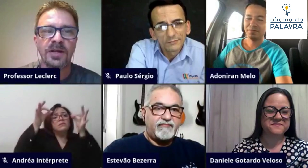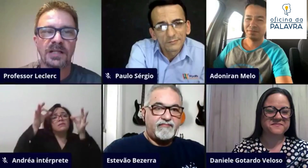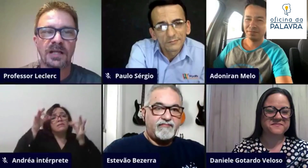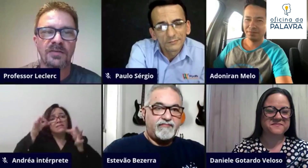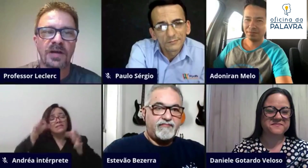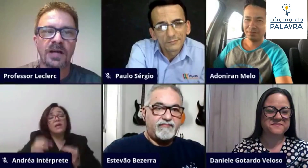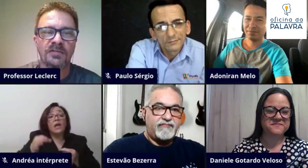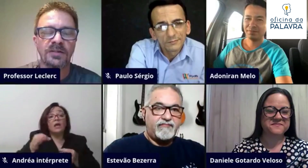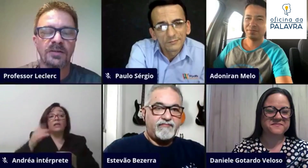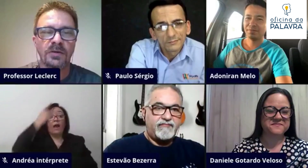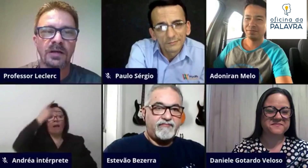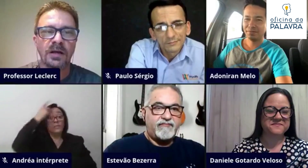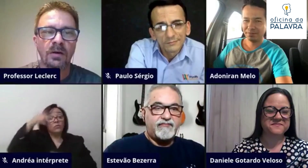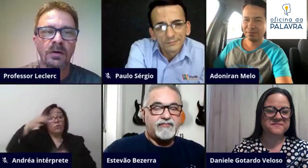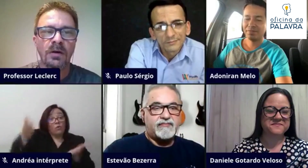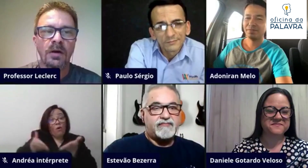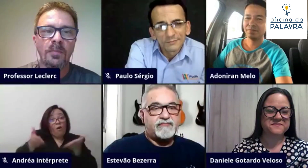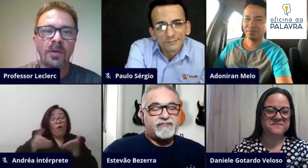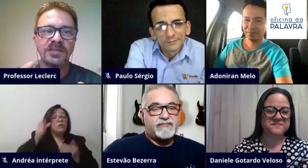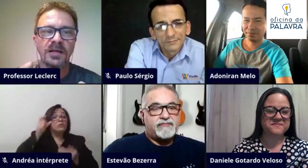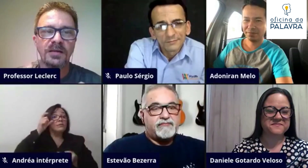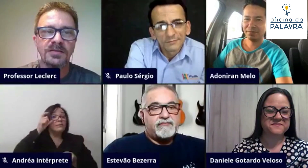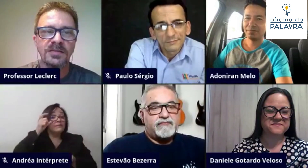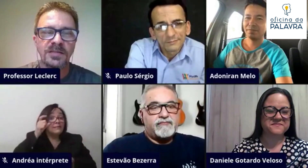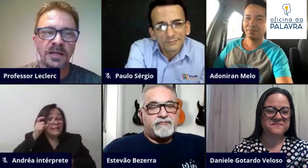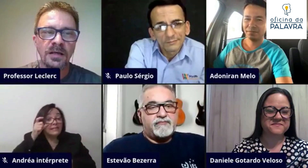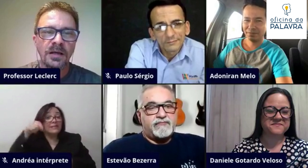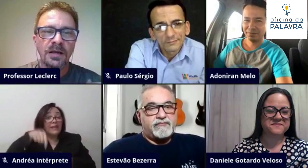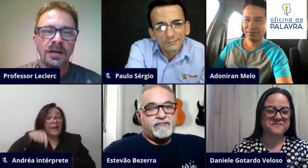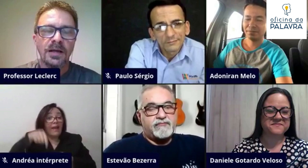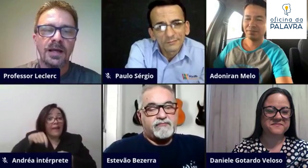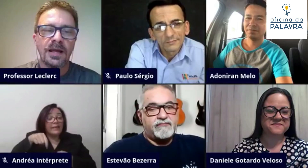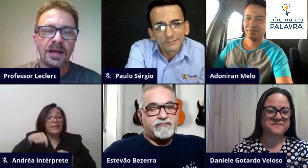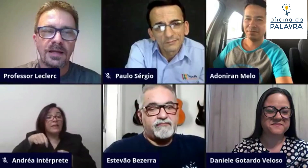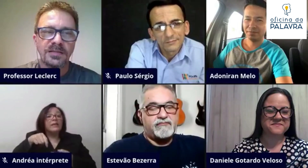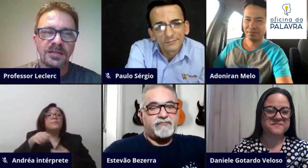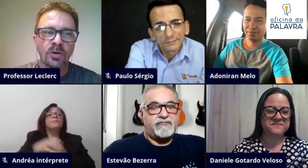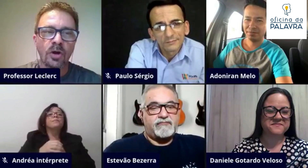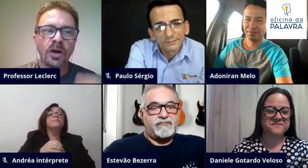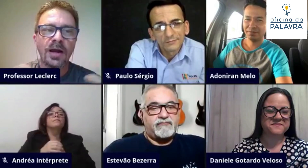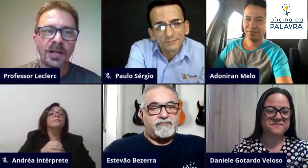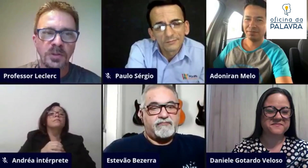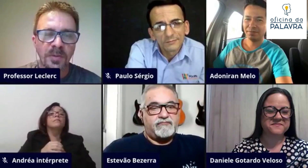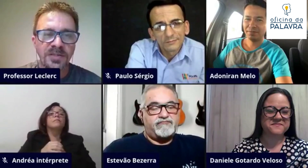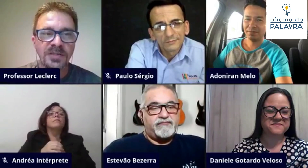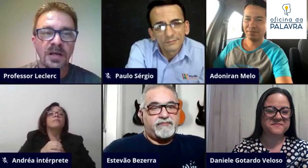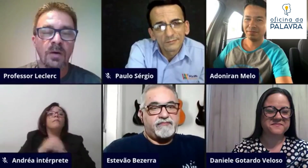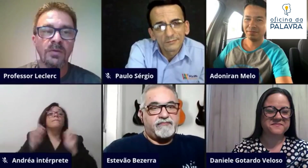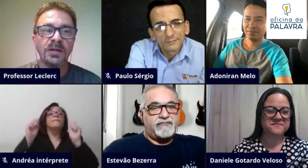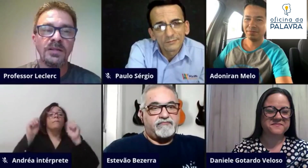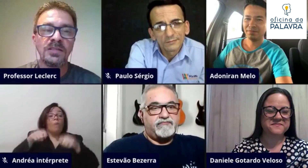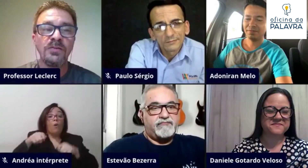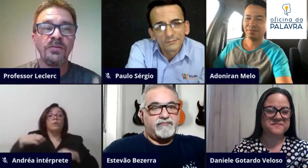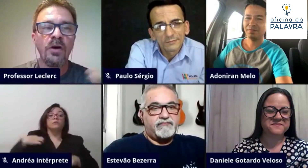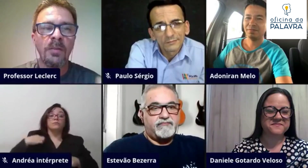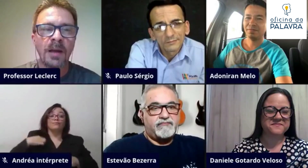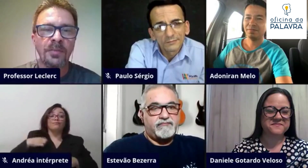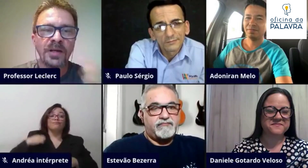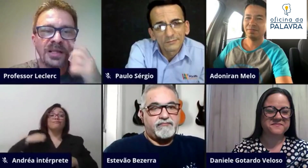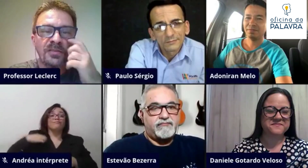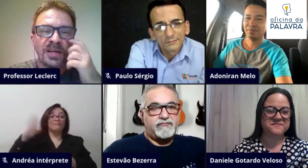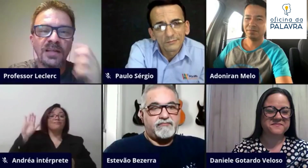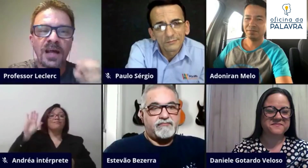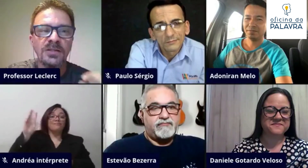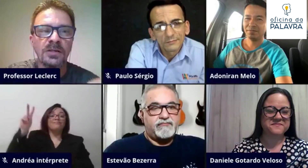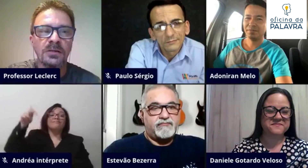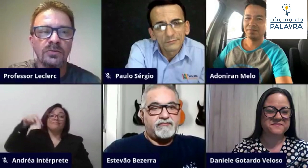assistir, porque essa live vai ficar gravada no canal, possa se colocar à disposição e se formar,